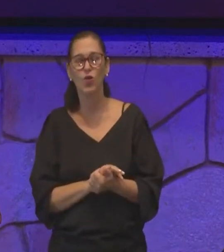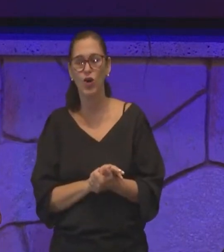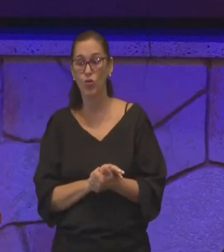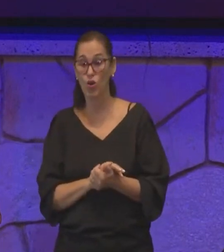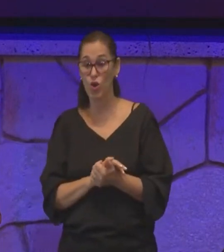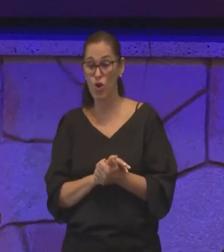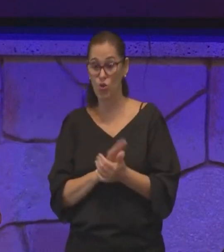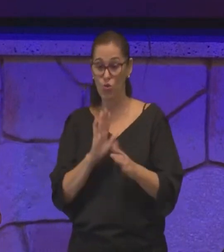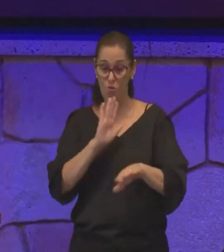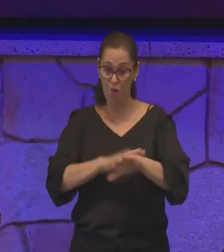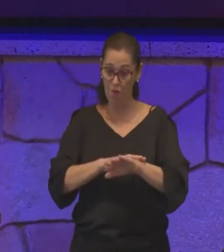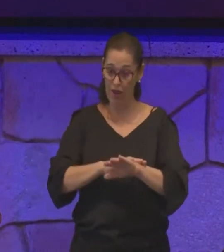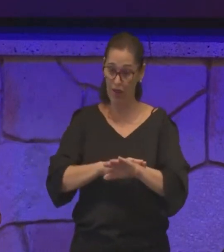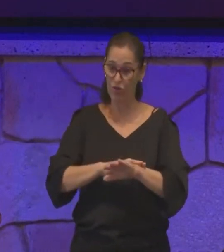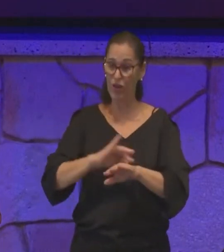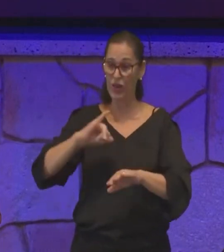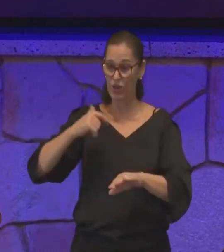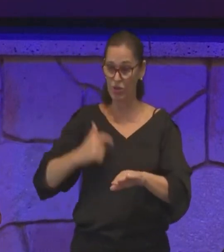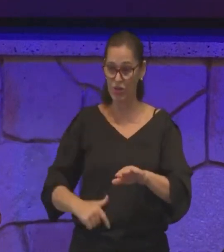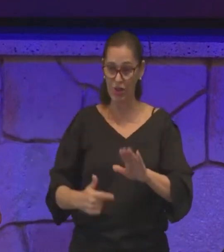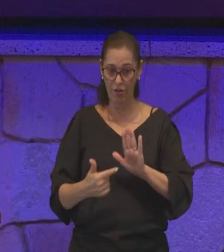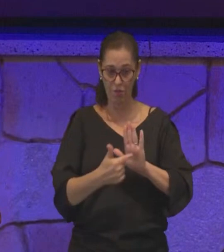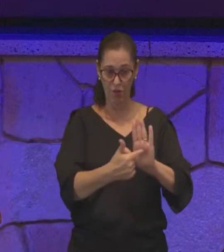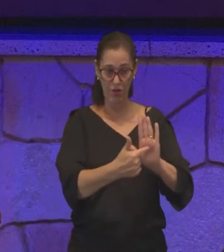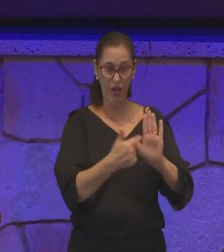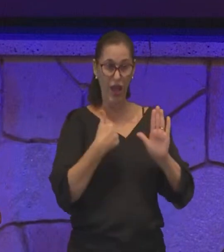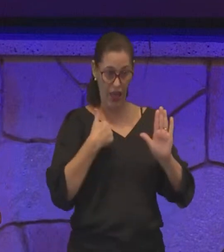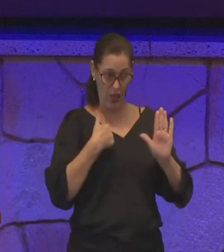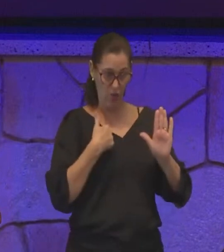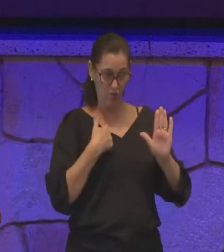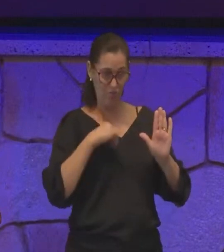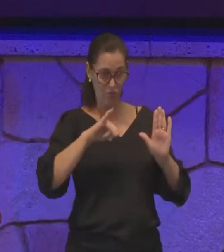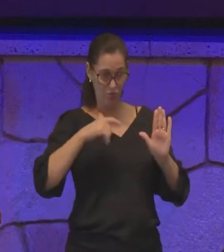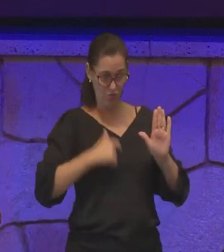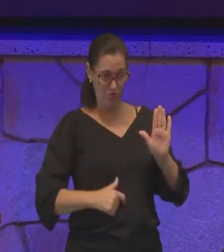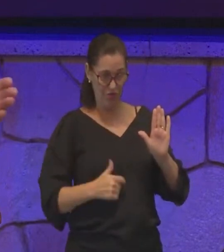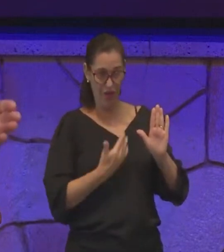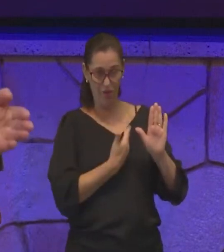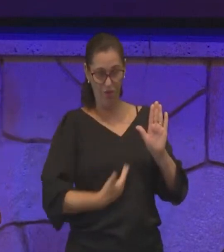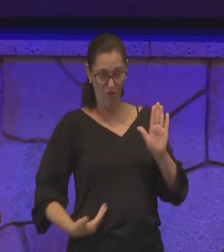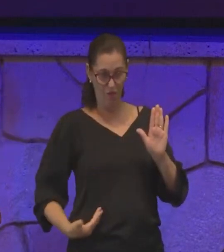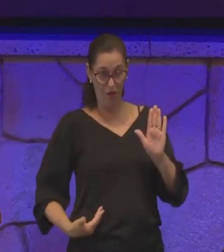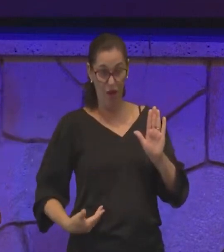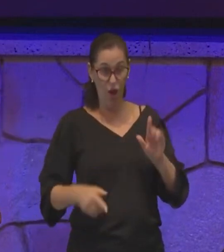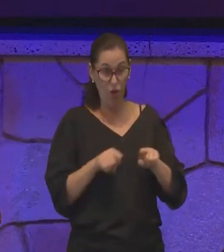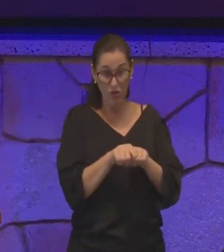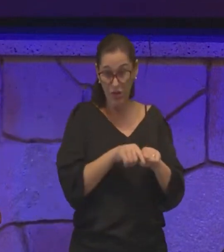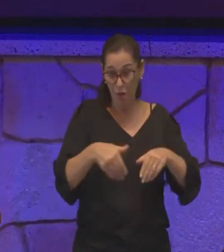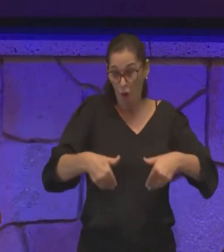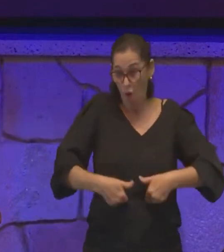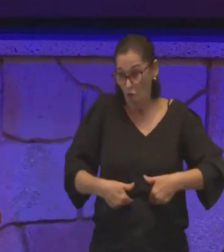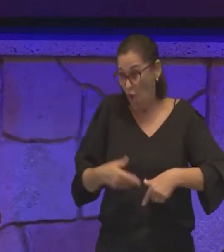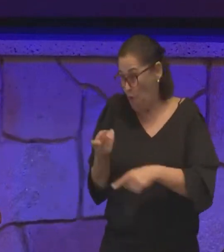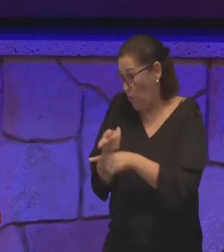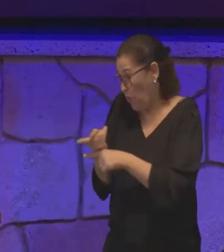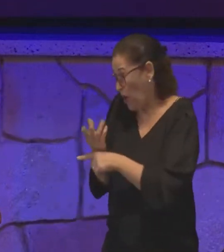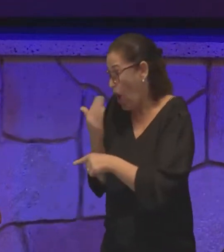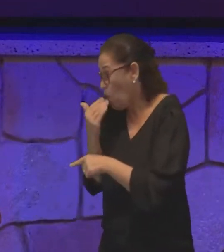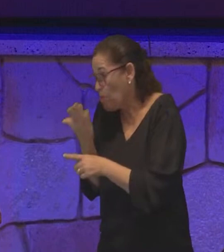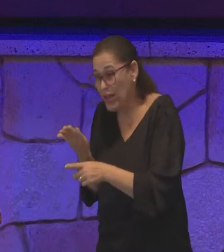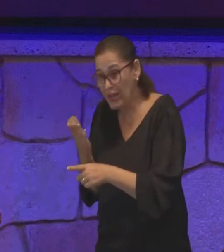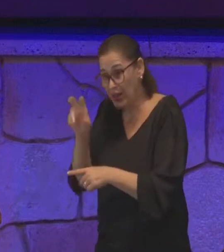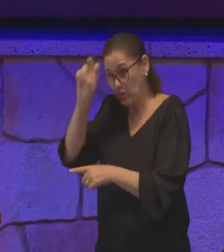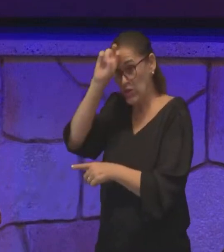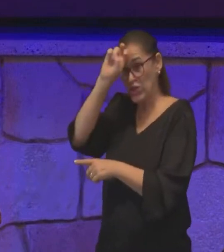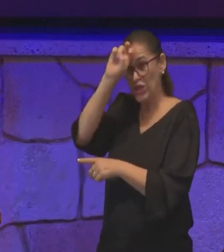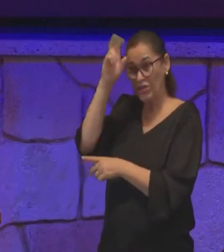se dá a conhecer os seus irmãos. José agora é o governador. Os seus irmãos com fome vão até o Egito buscar comida. Eles não sabem que o governador do